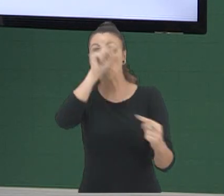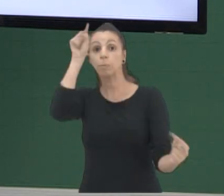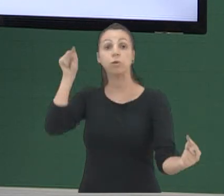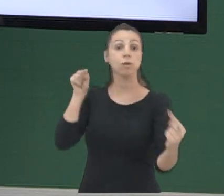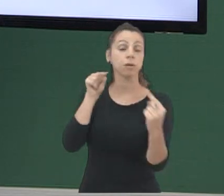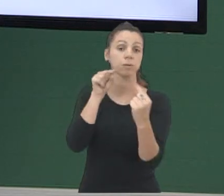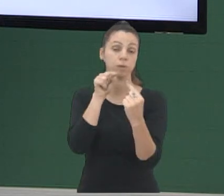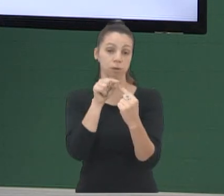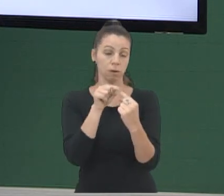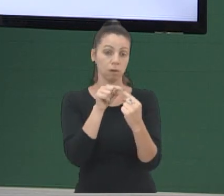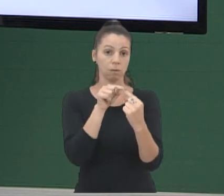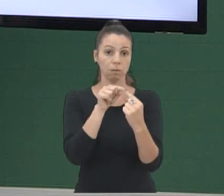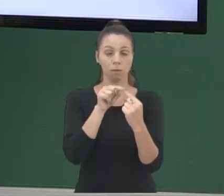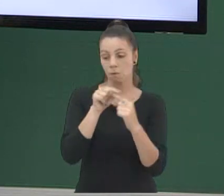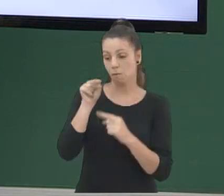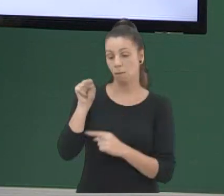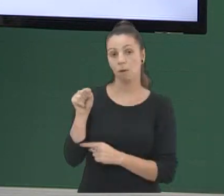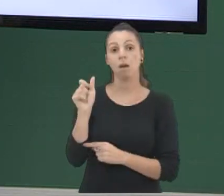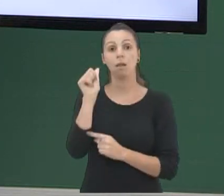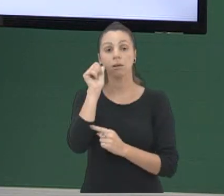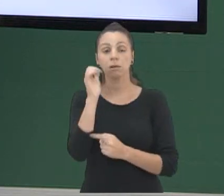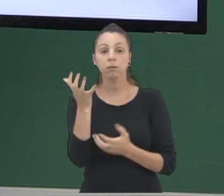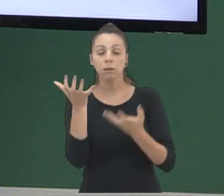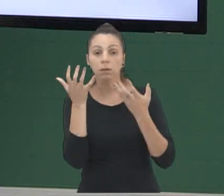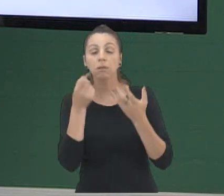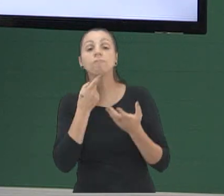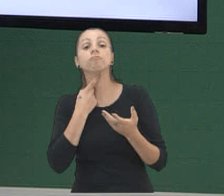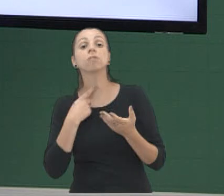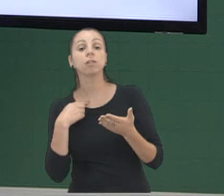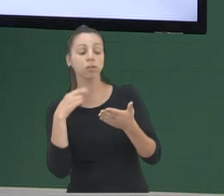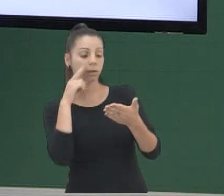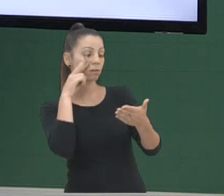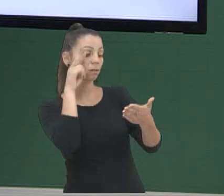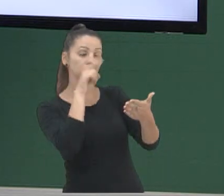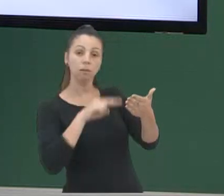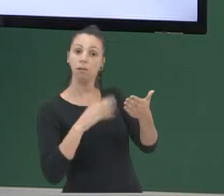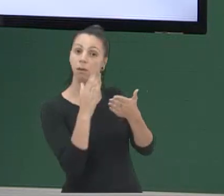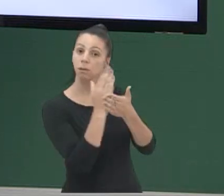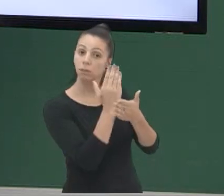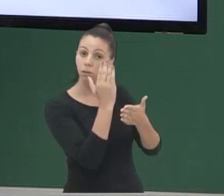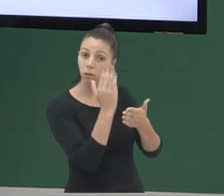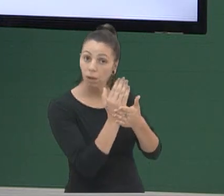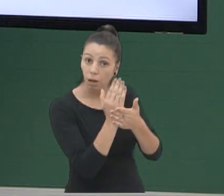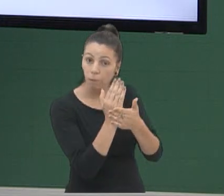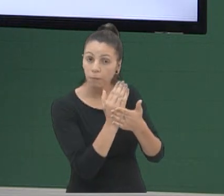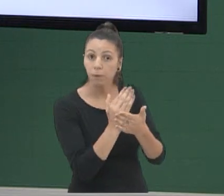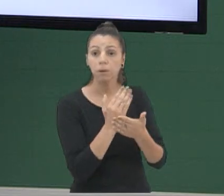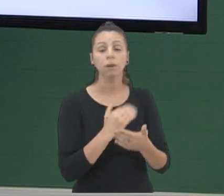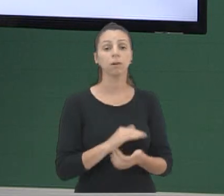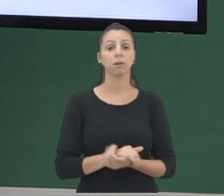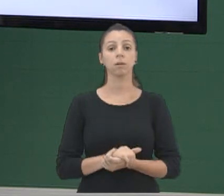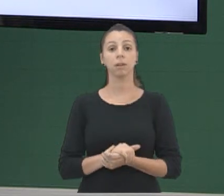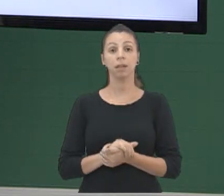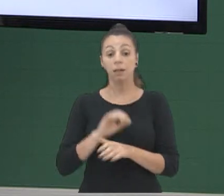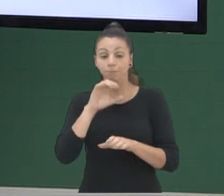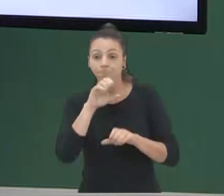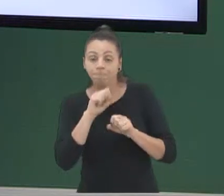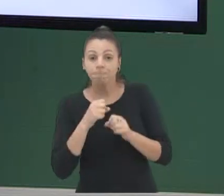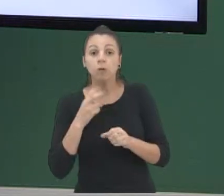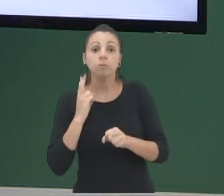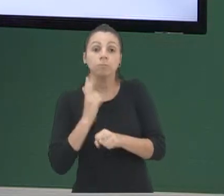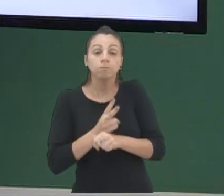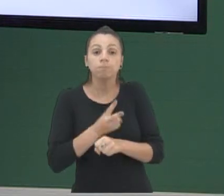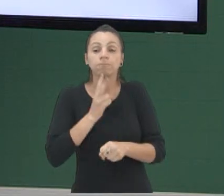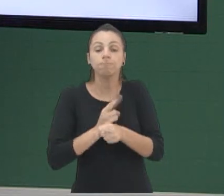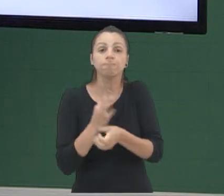objetivos. Ela queria ler, não é? O livro. Então, ela persistiu aí na busca desse livro. Então,